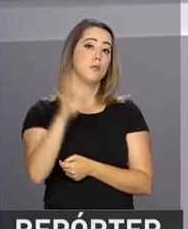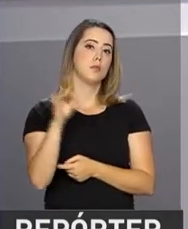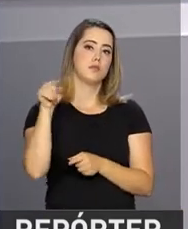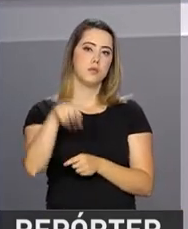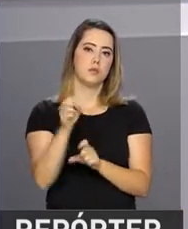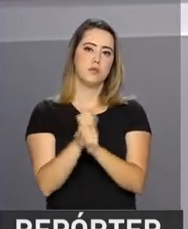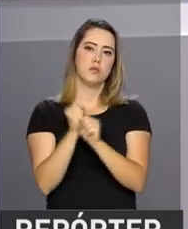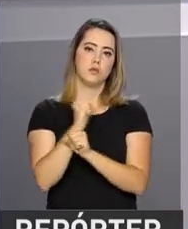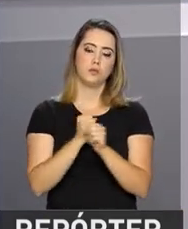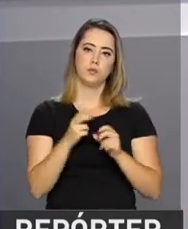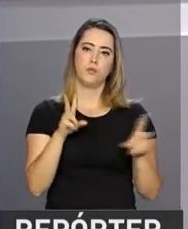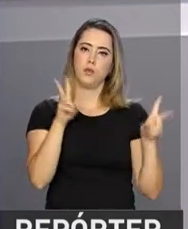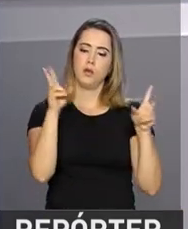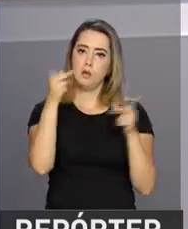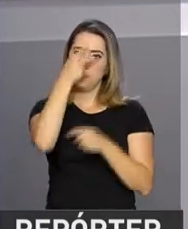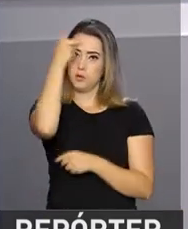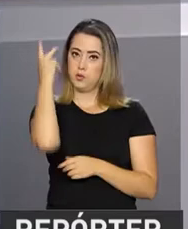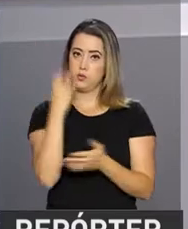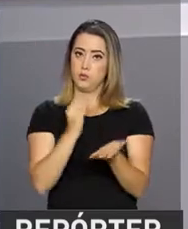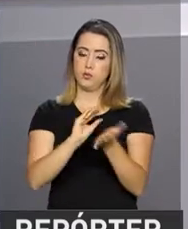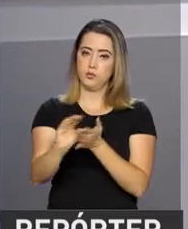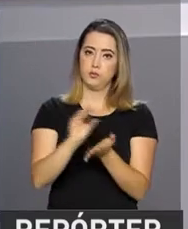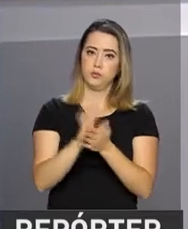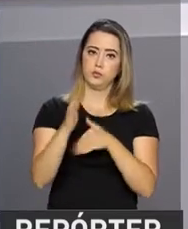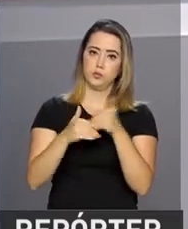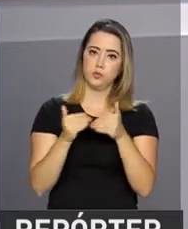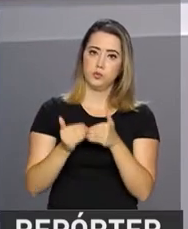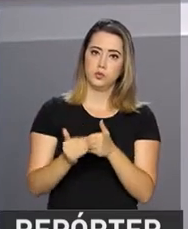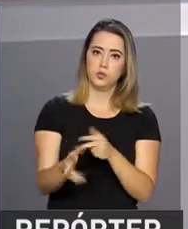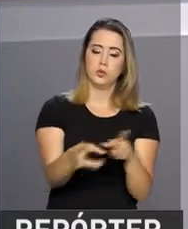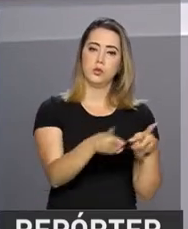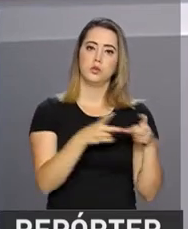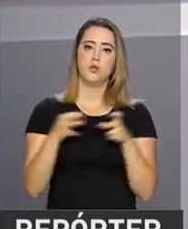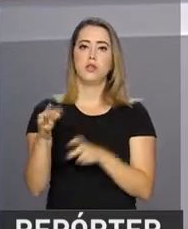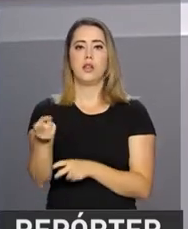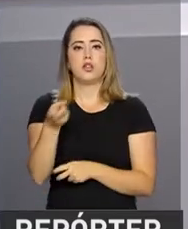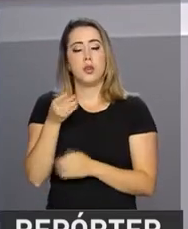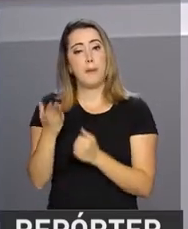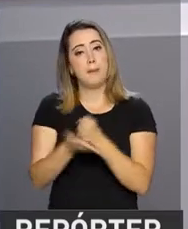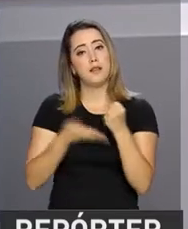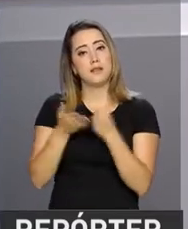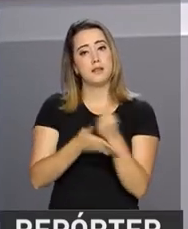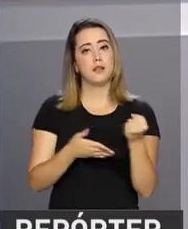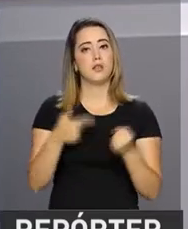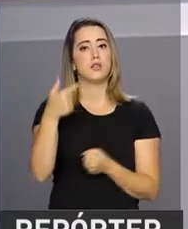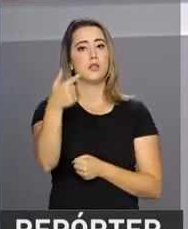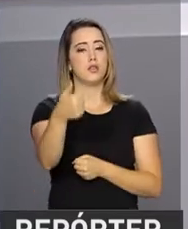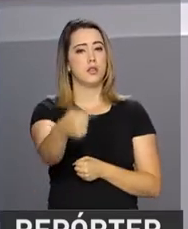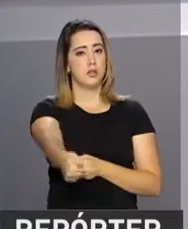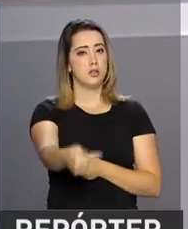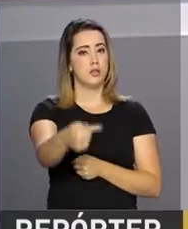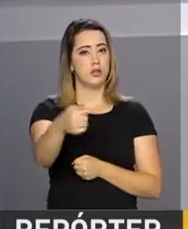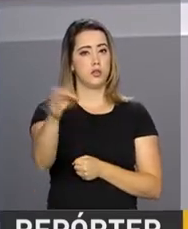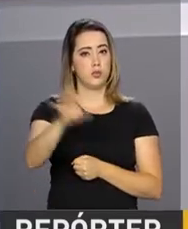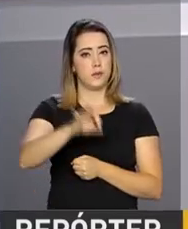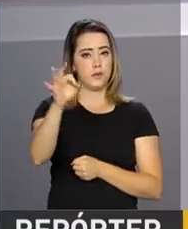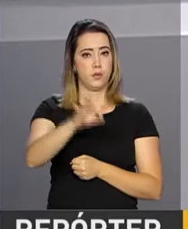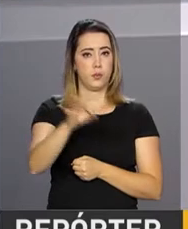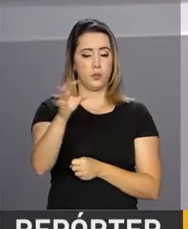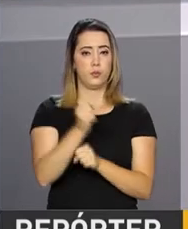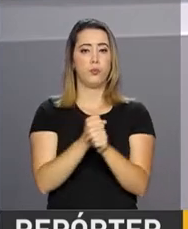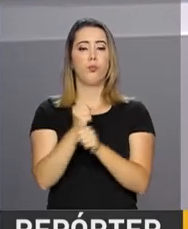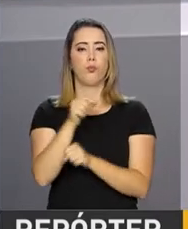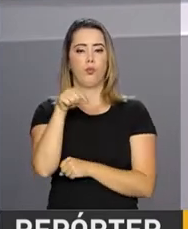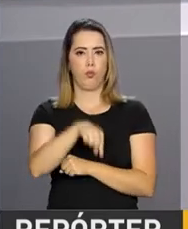para este ano analistas e investidores mantiveram a estimativa para a taxa básica de juros da economia selic em sete por cento